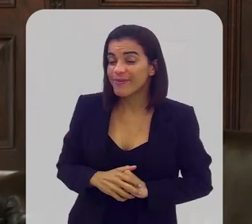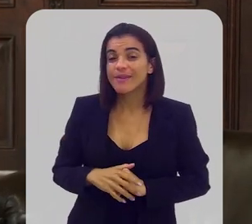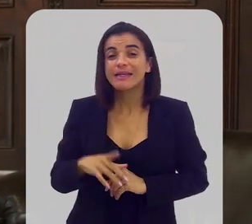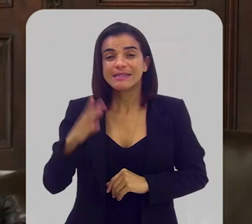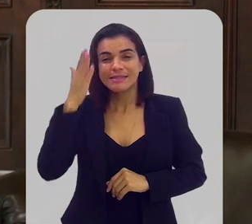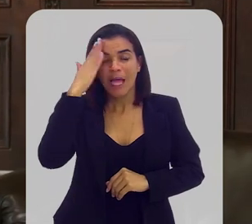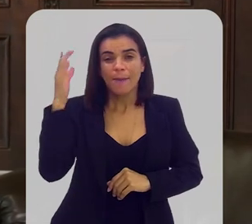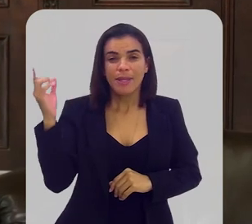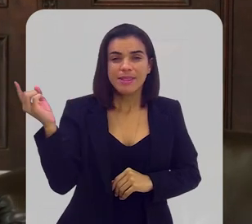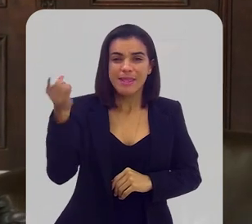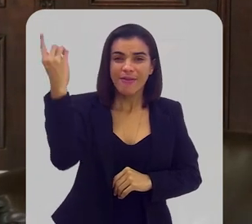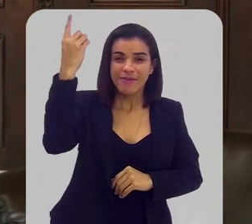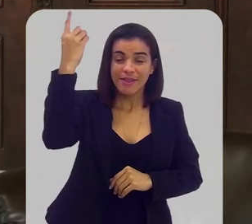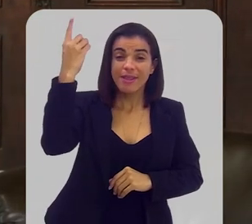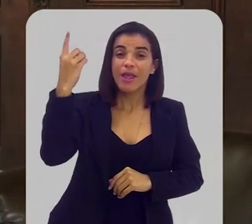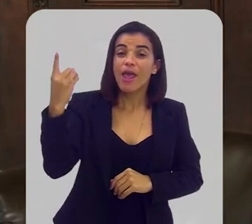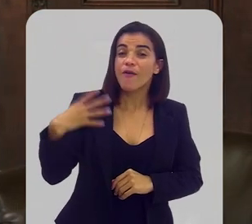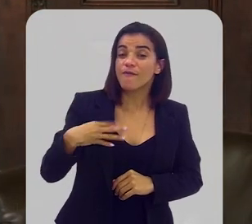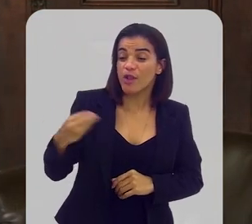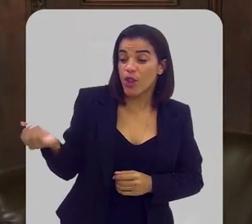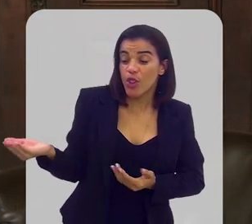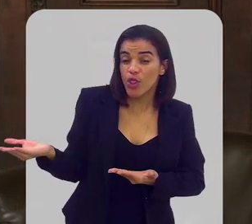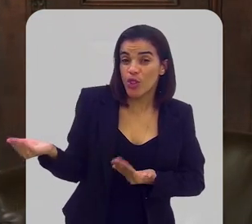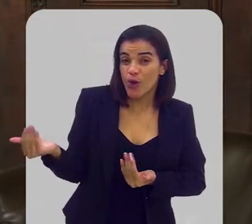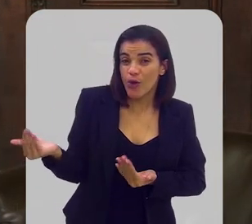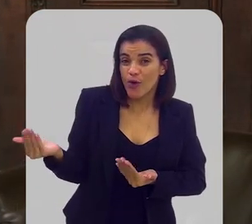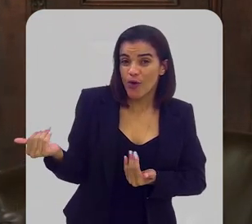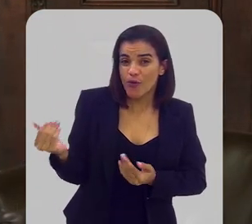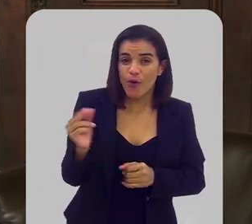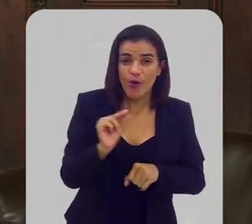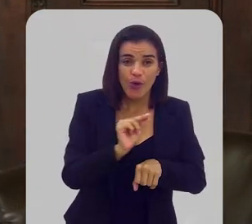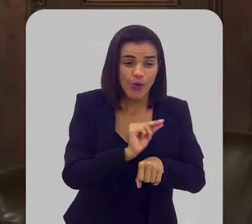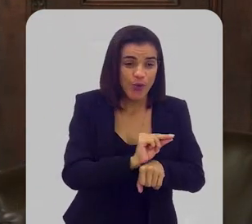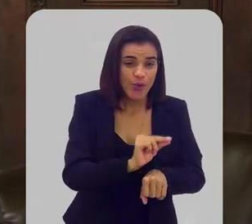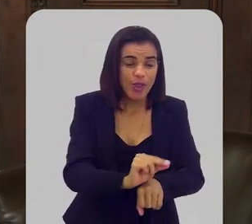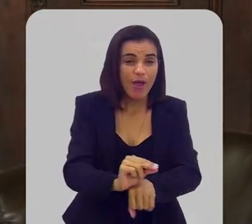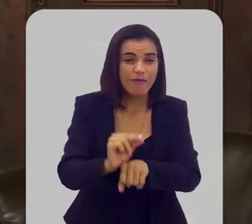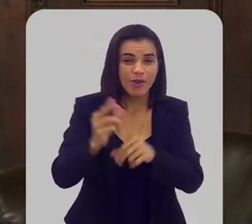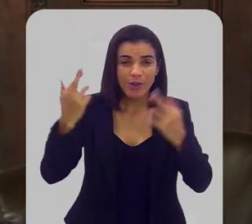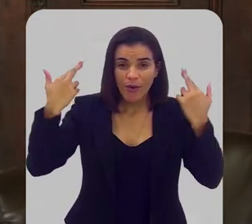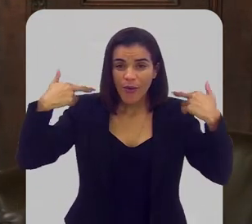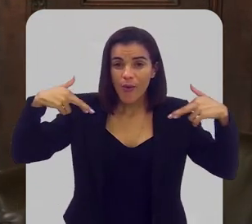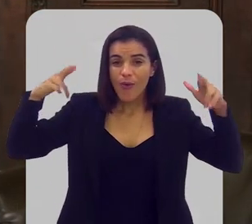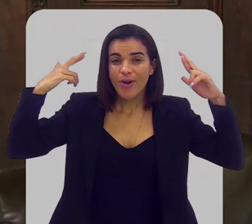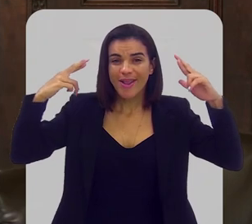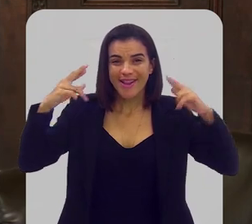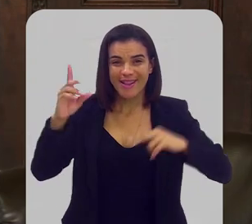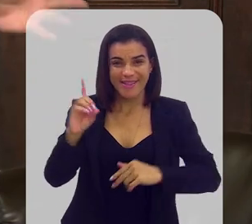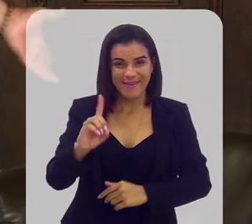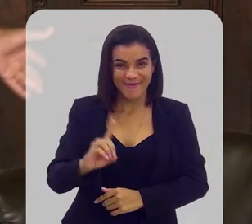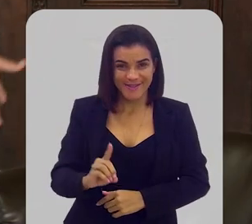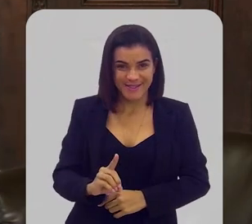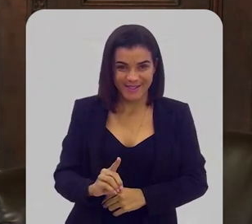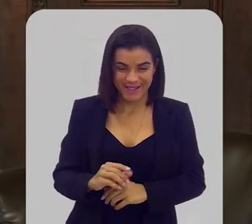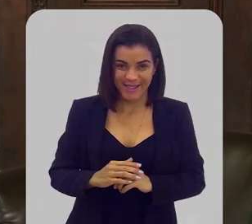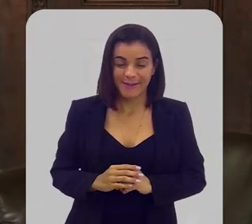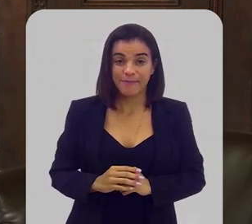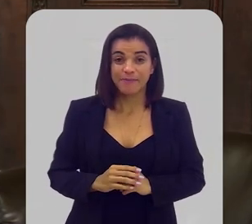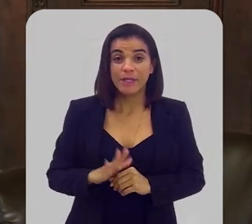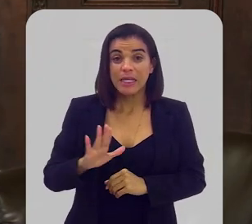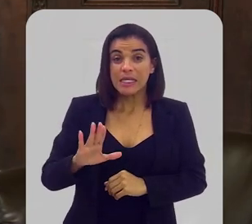que Davi era aquele cara, o filho mais novo, e que cuidava das ovelhas defeituosas atrás da